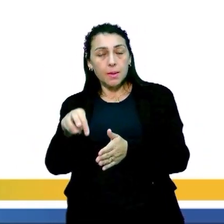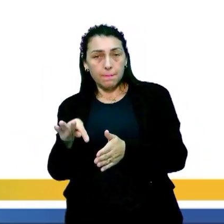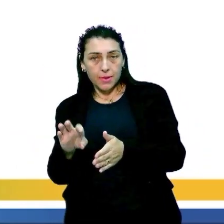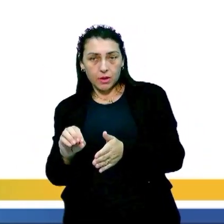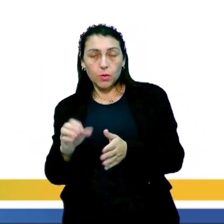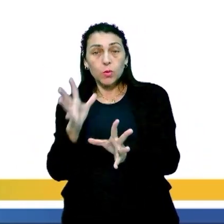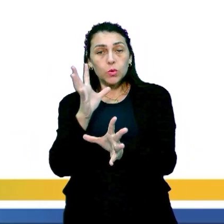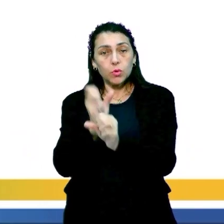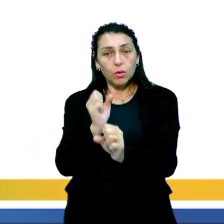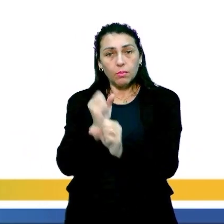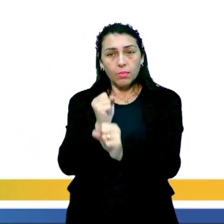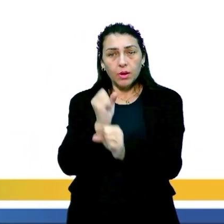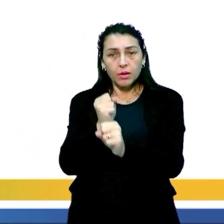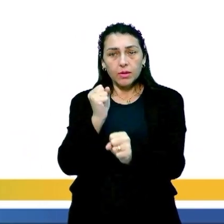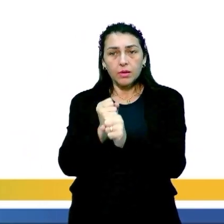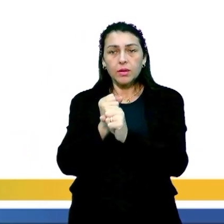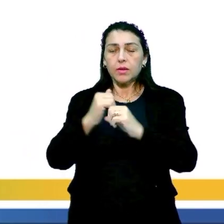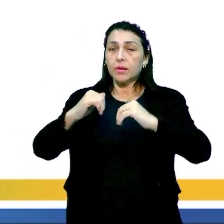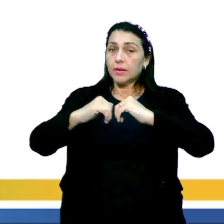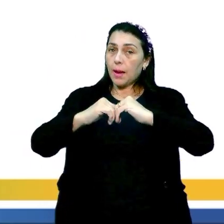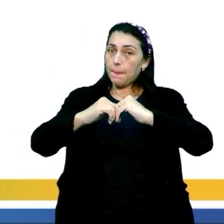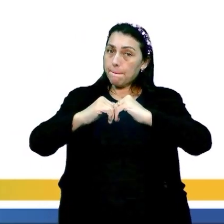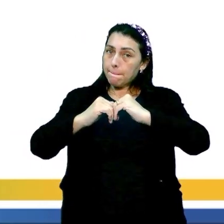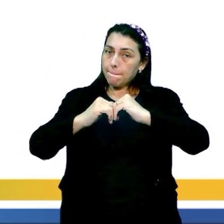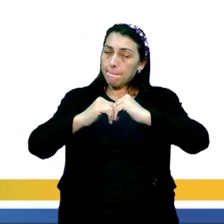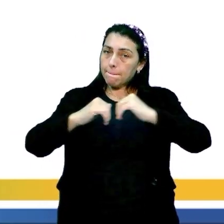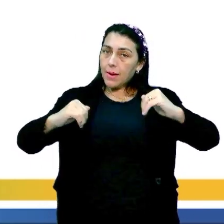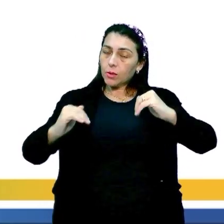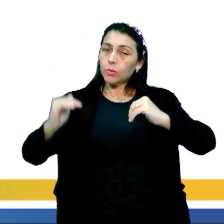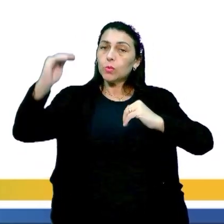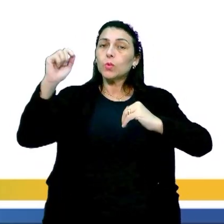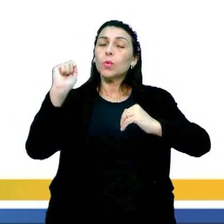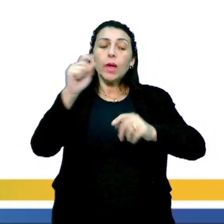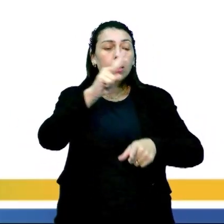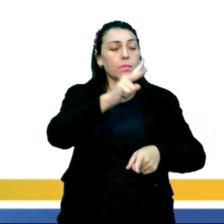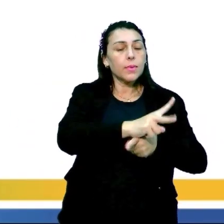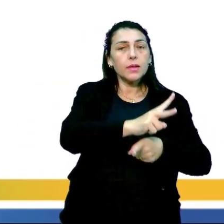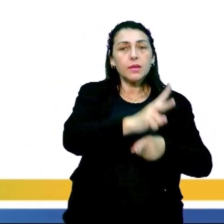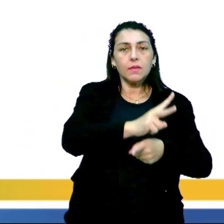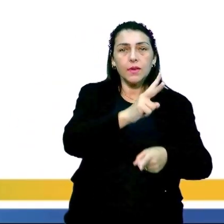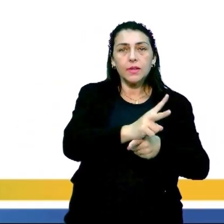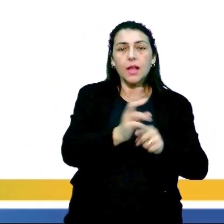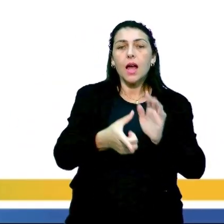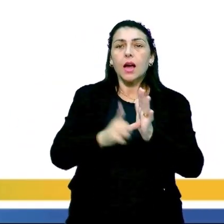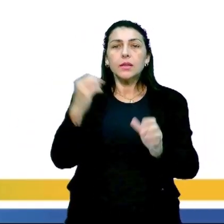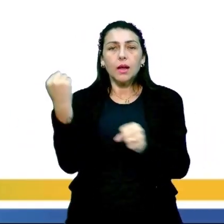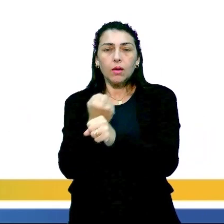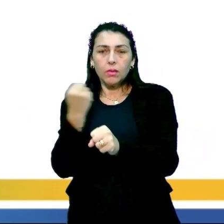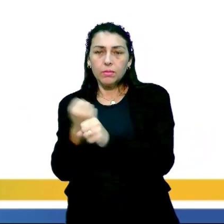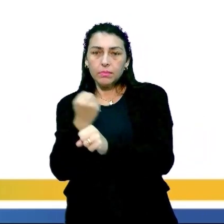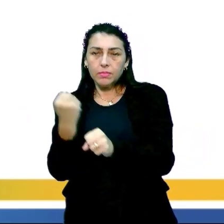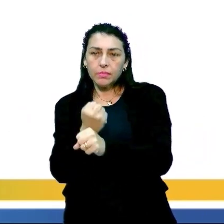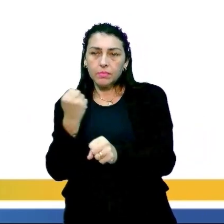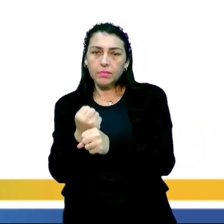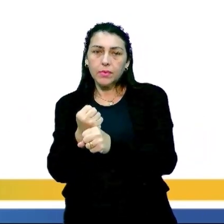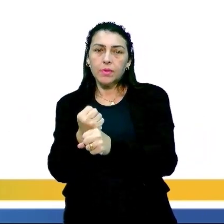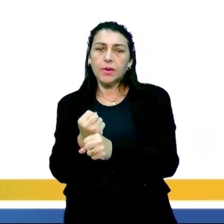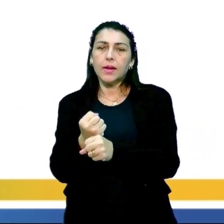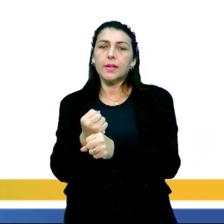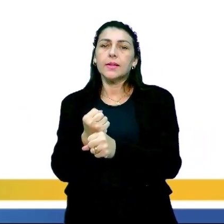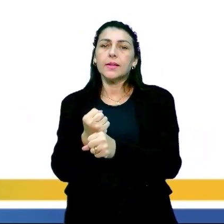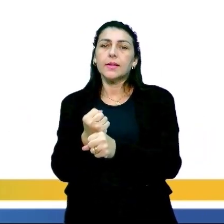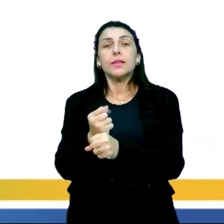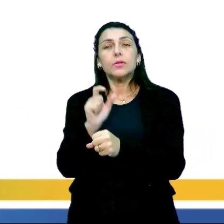fragmentos somados será maior que o da área de preservação antes da obra. Quer dizer, a